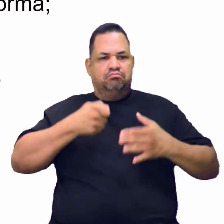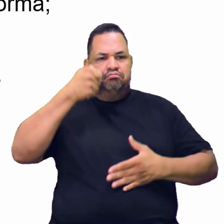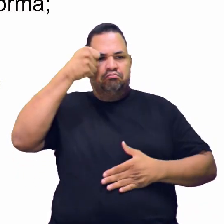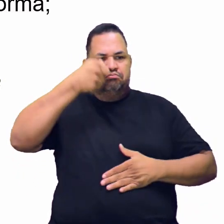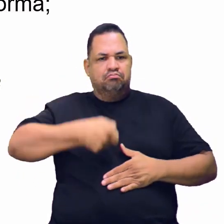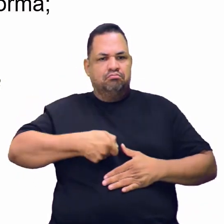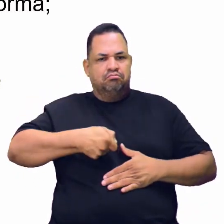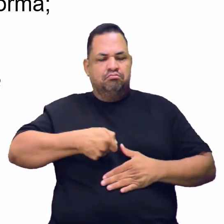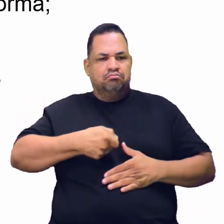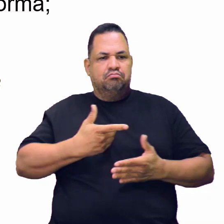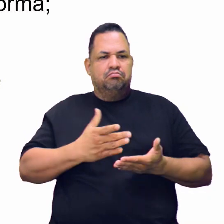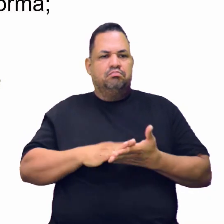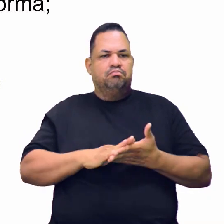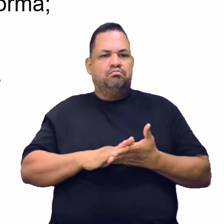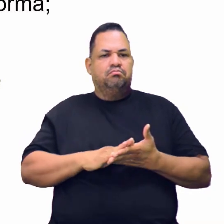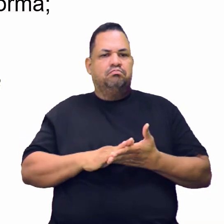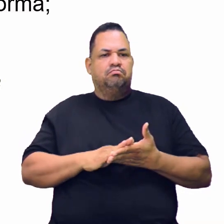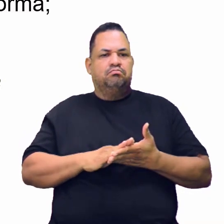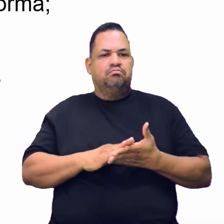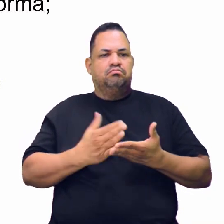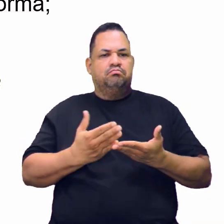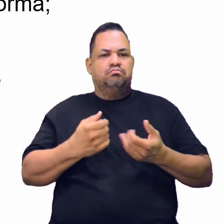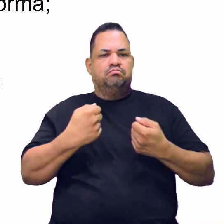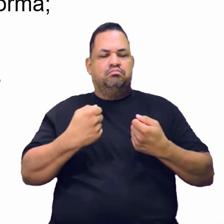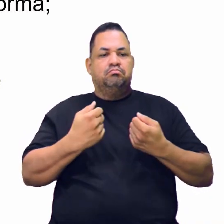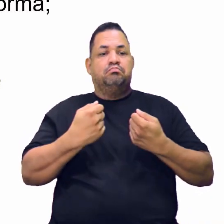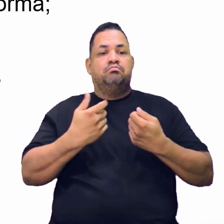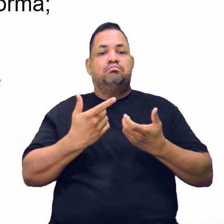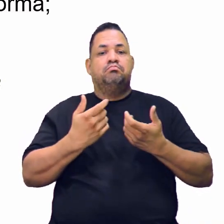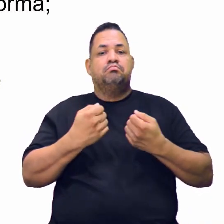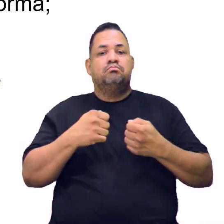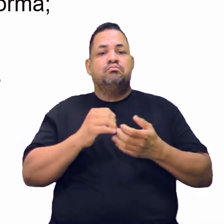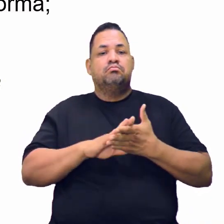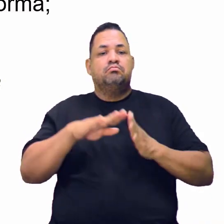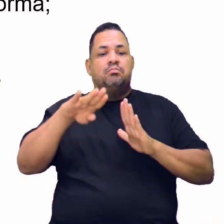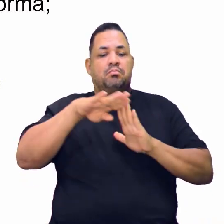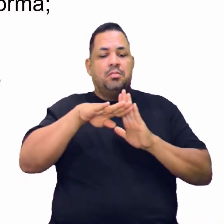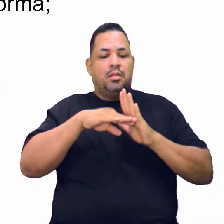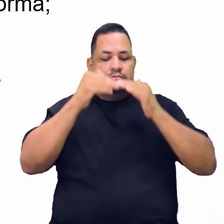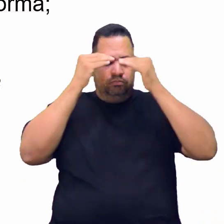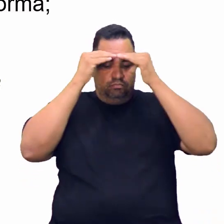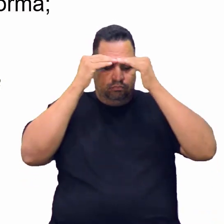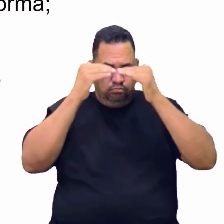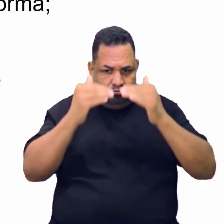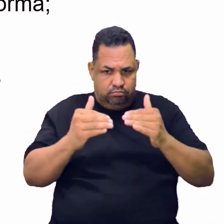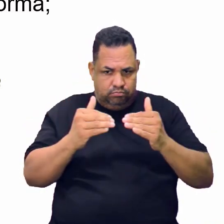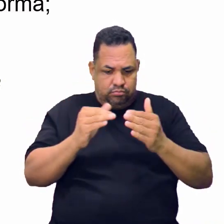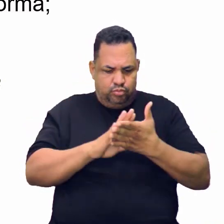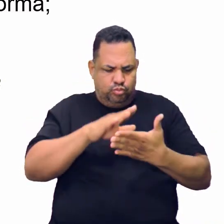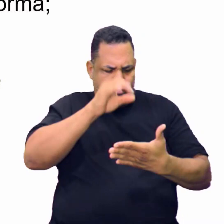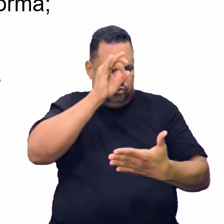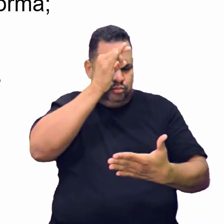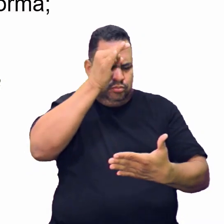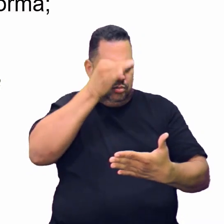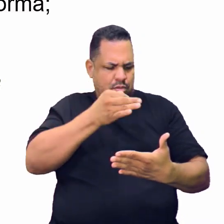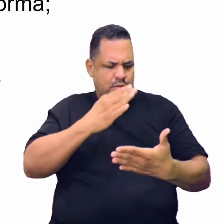ordenam, impõem, exigindo que as determinações sejam cumpridas da forma que